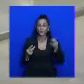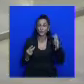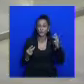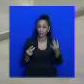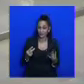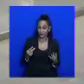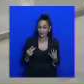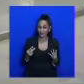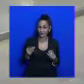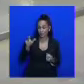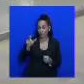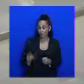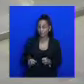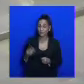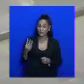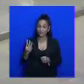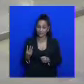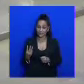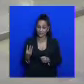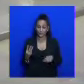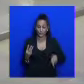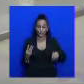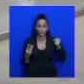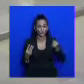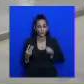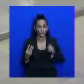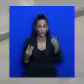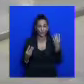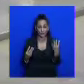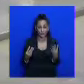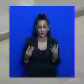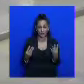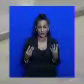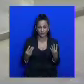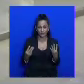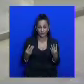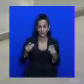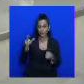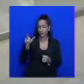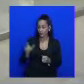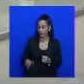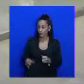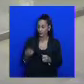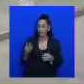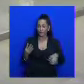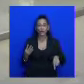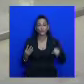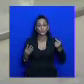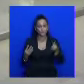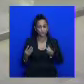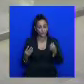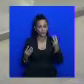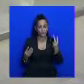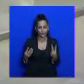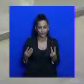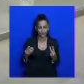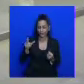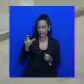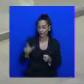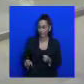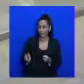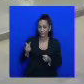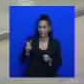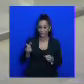4. Coluna 3, 4. Coluna 4, número 2.